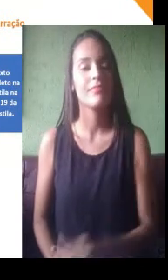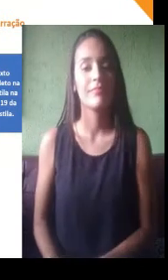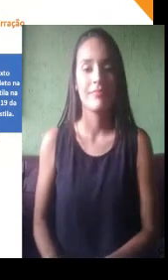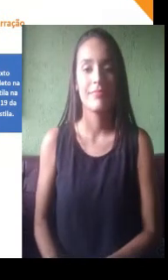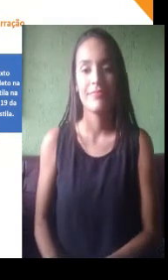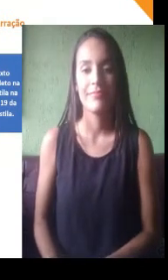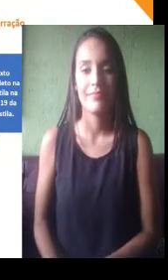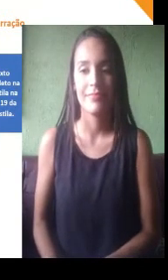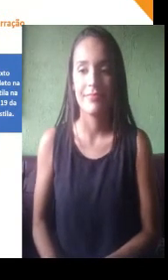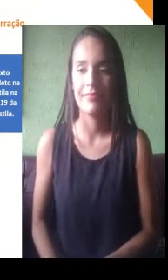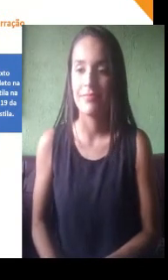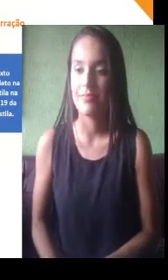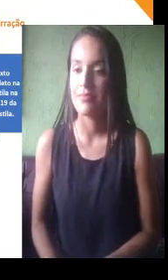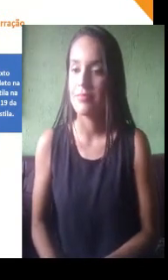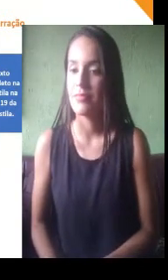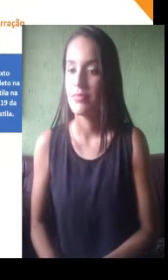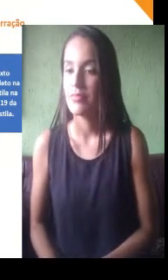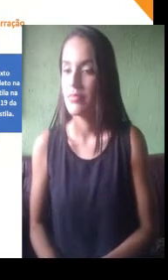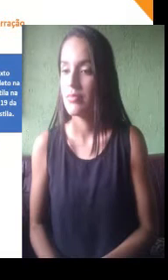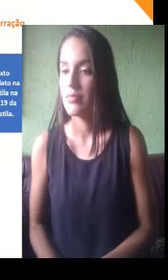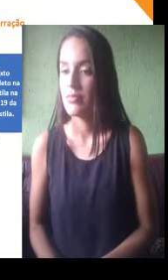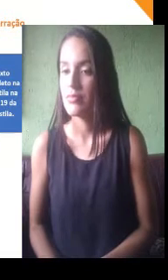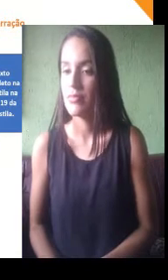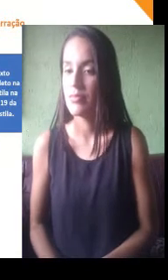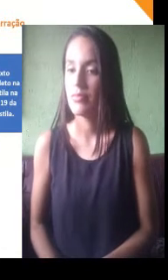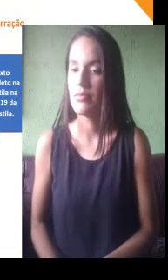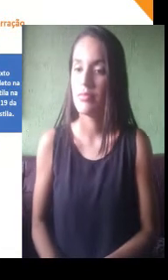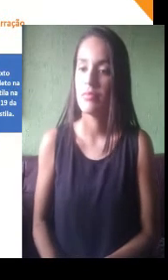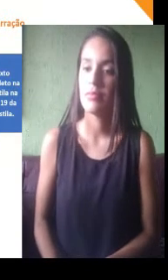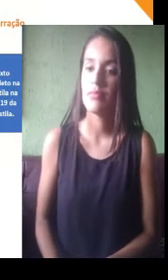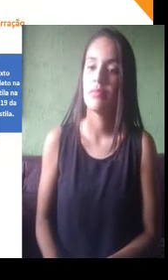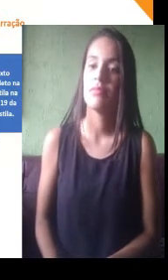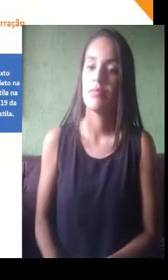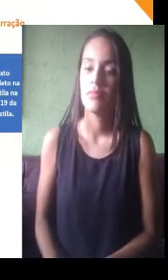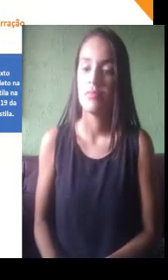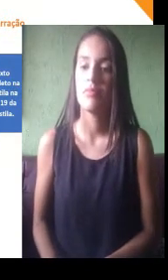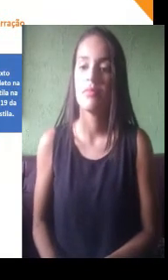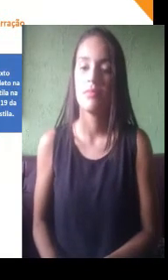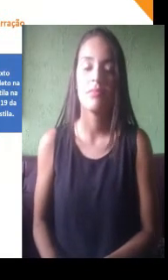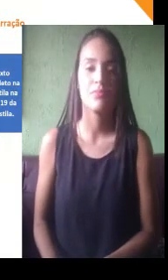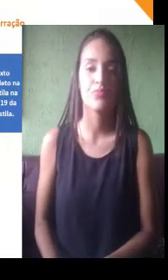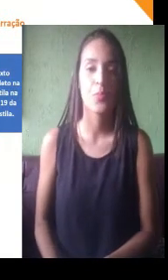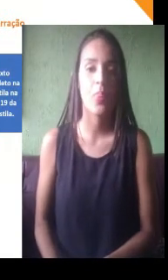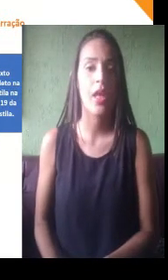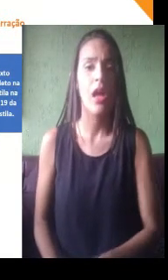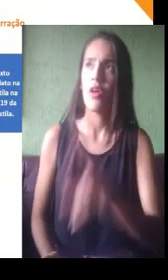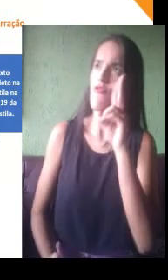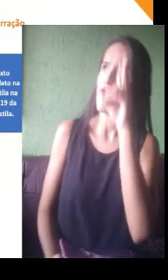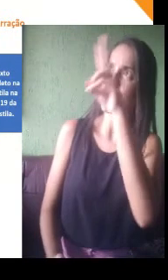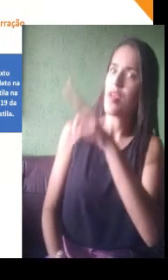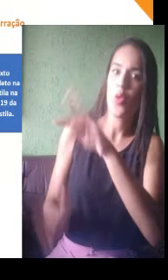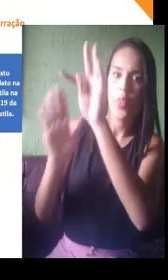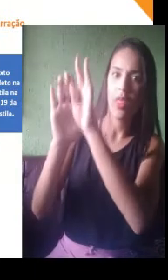reparando aqui, se vocês forem observar, que o texto, ele é composto, né? Há uma chave, há uma chave aqui bem grande